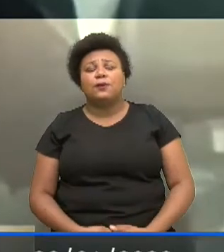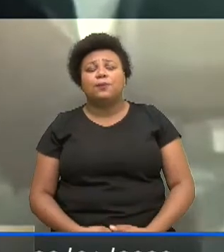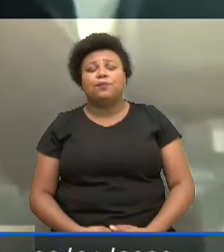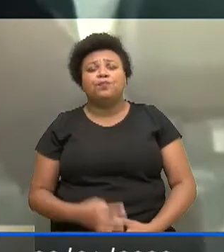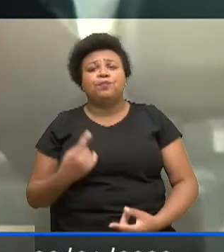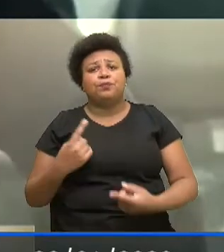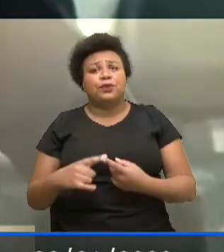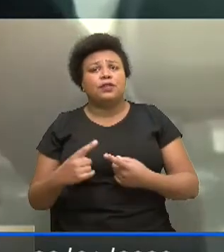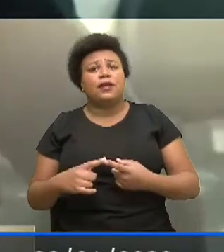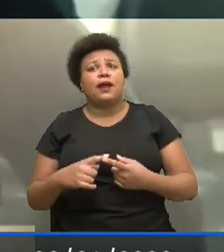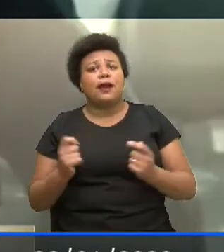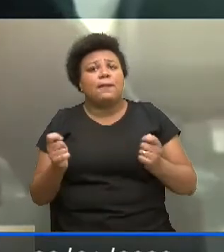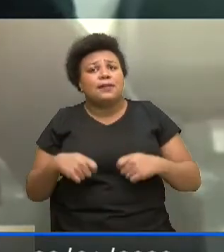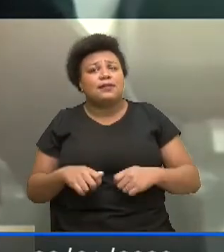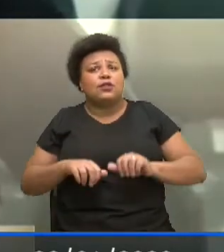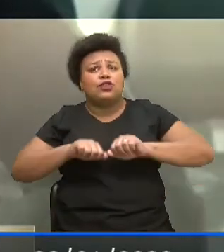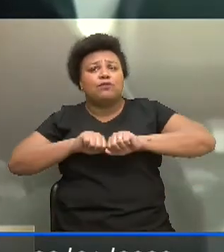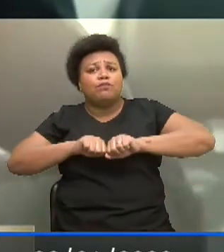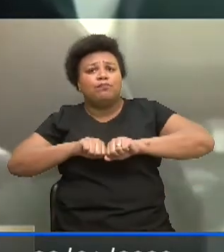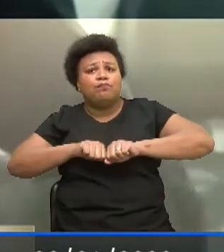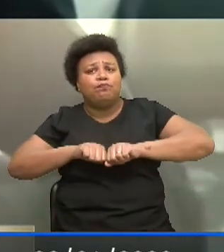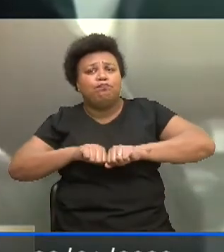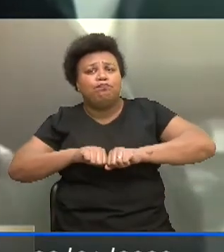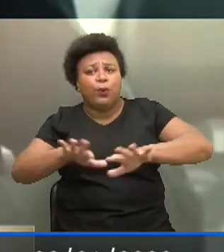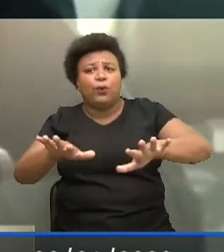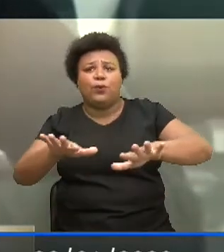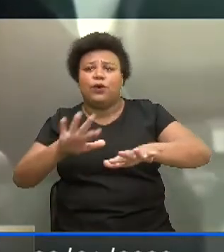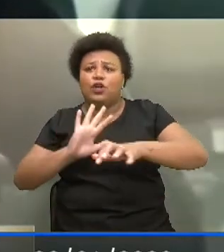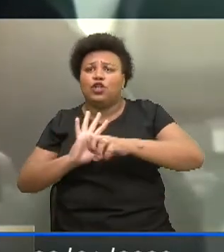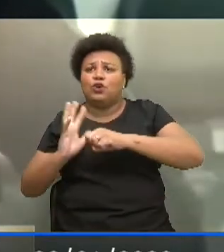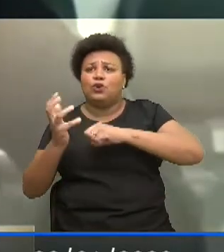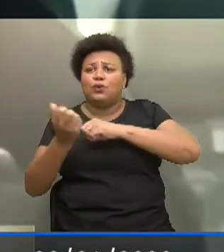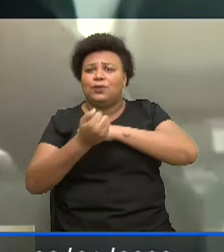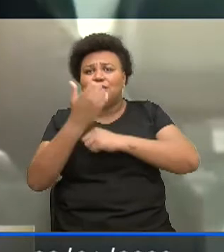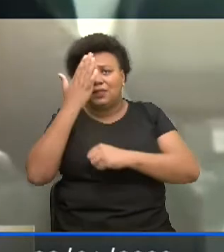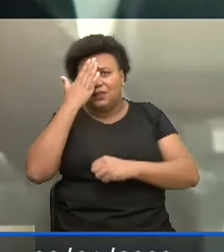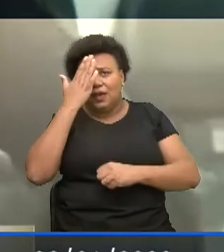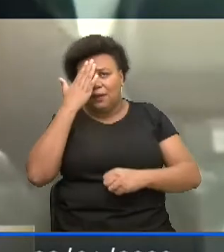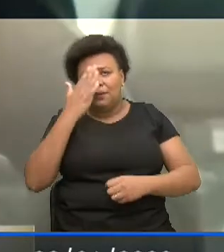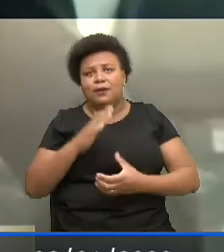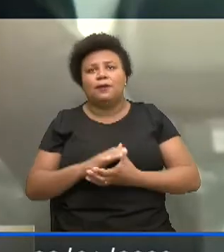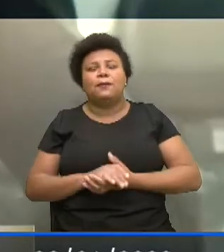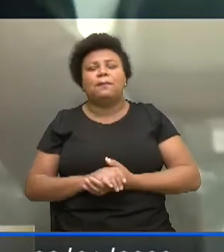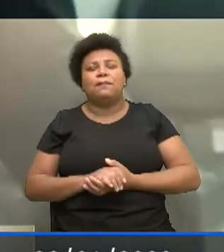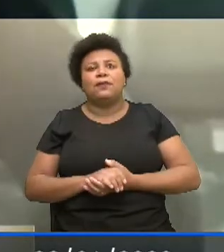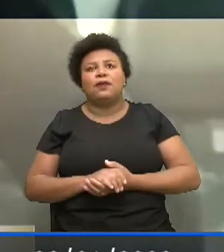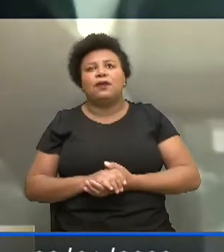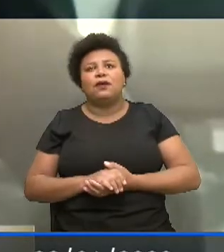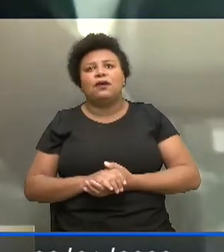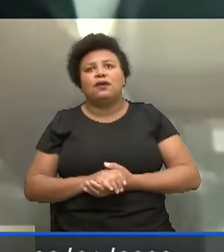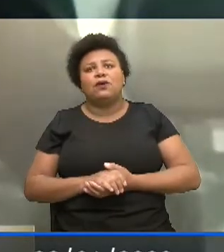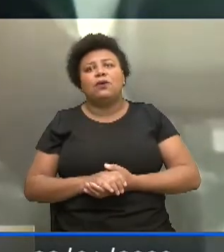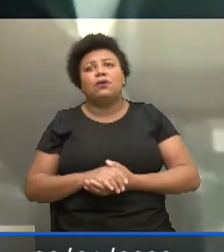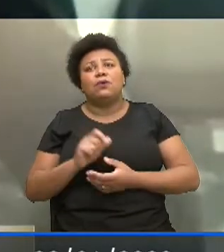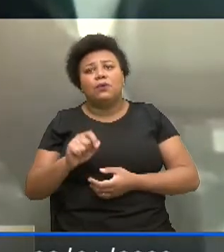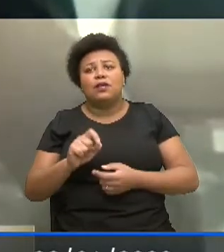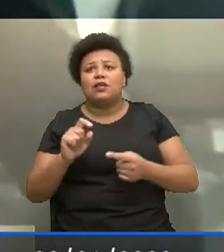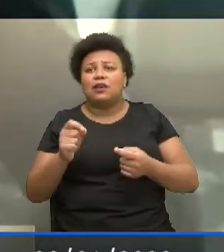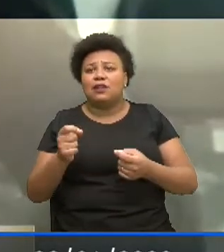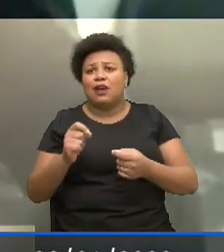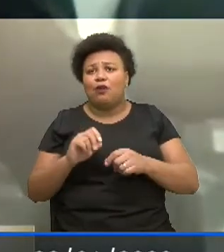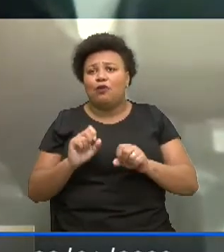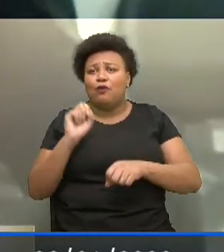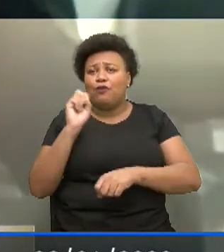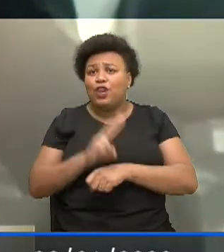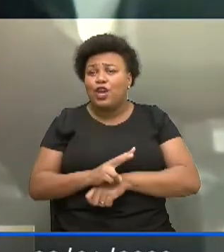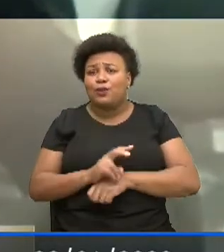de transmissão do coronavírus, ele é muito grande, do SARS-CoV, né, 2, que é o vírus que causa o COVID-19, ele